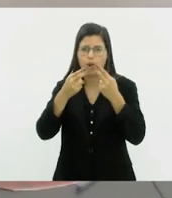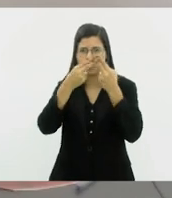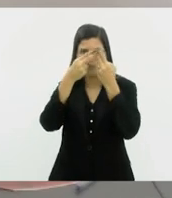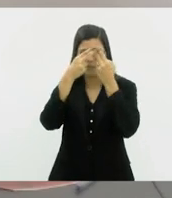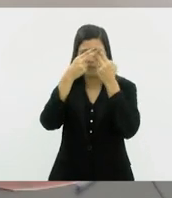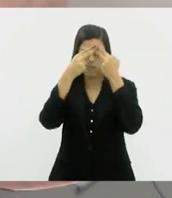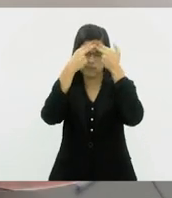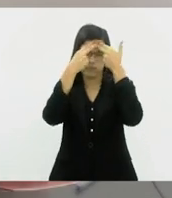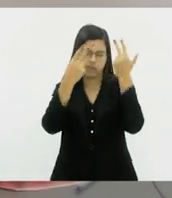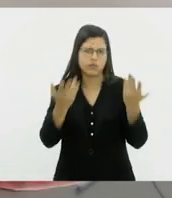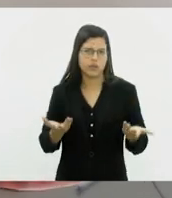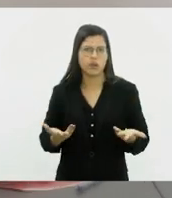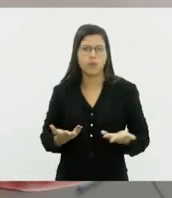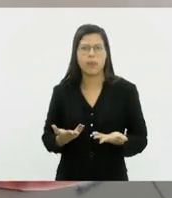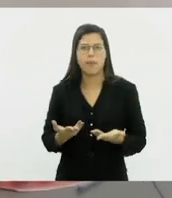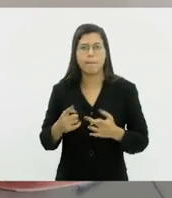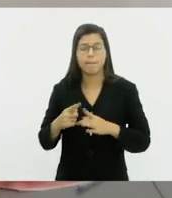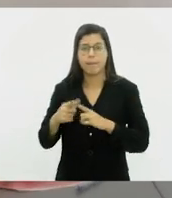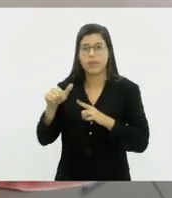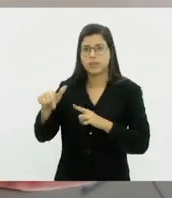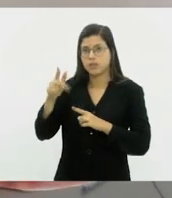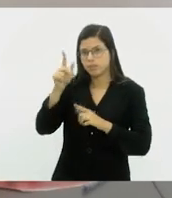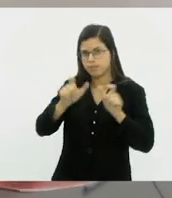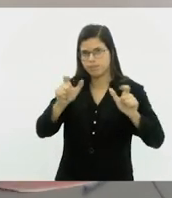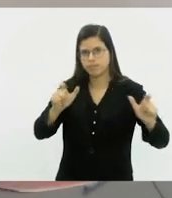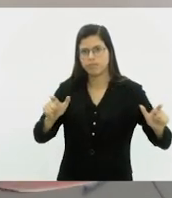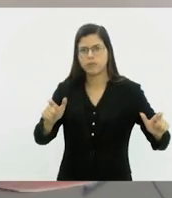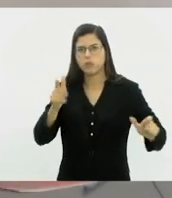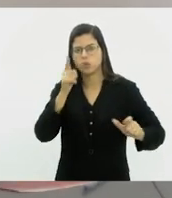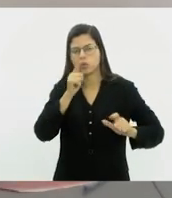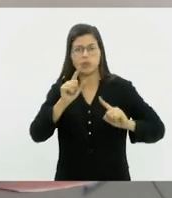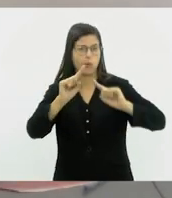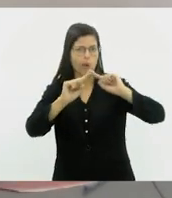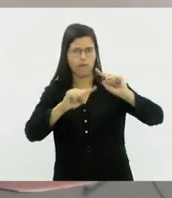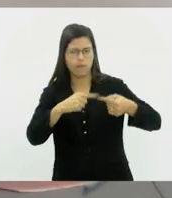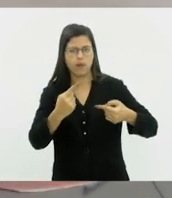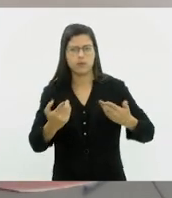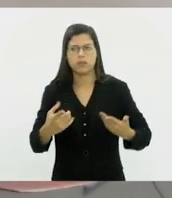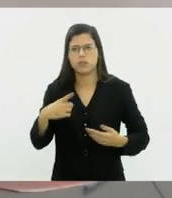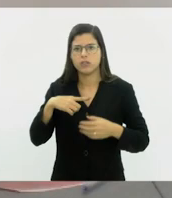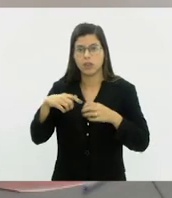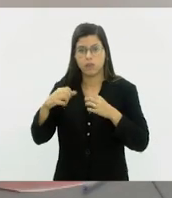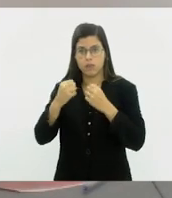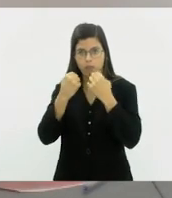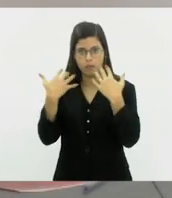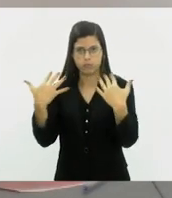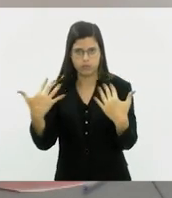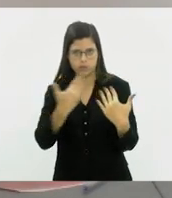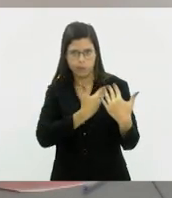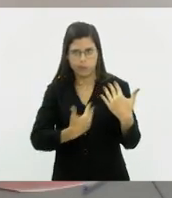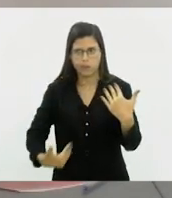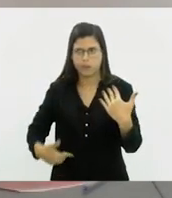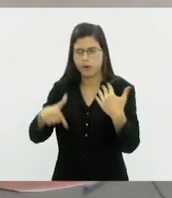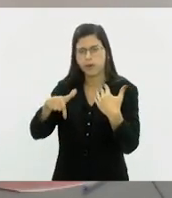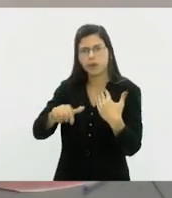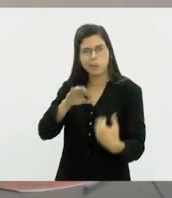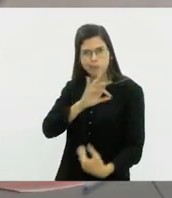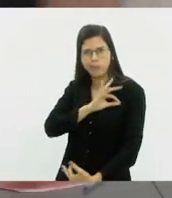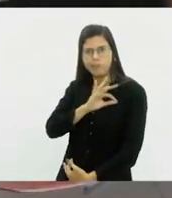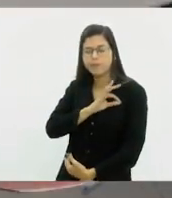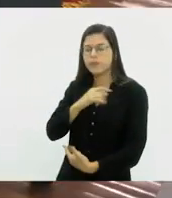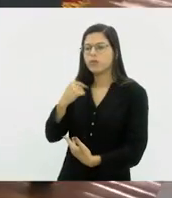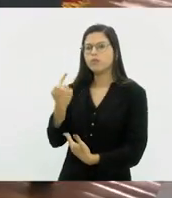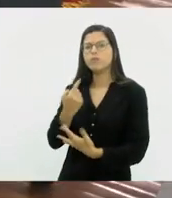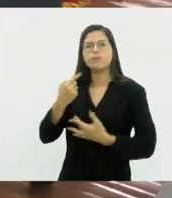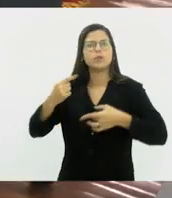graças a essas pessoas que a gente conseguiu muitos avanços Teve outra audiência pública aqui ma Jor A gente estava discutindo